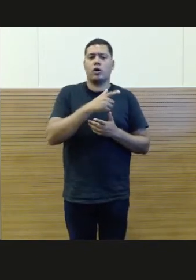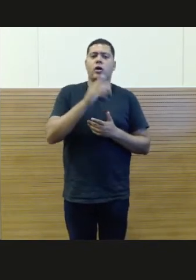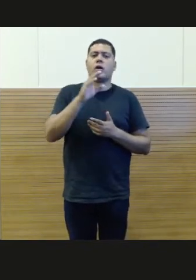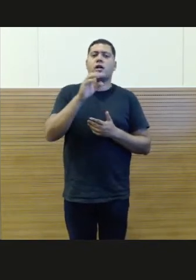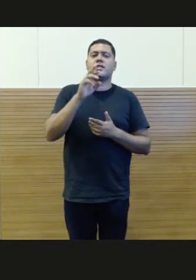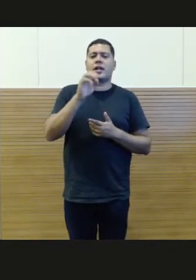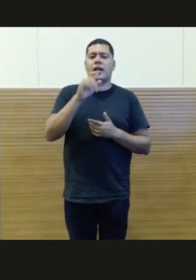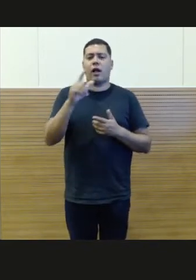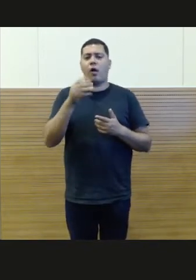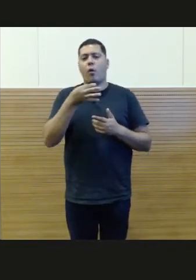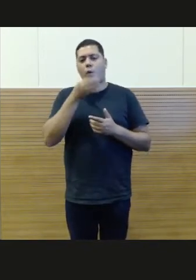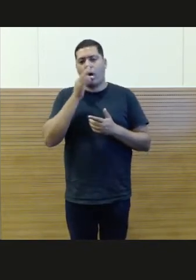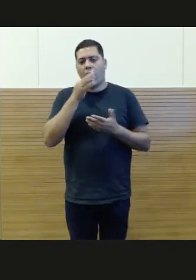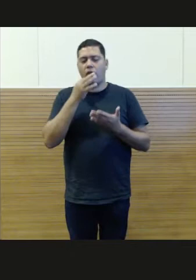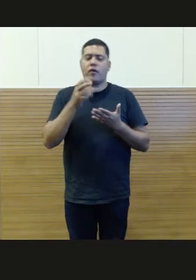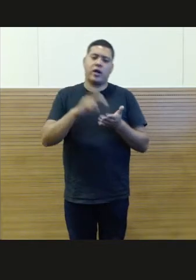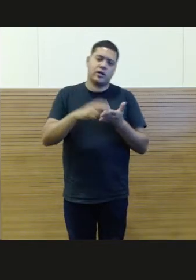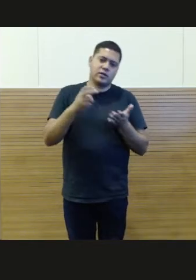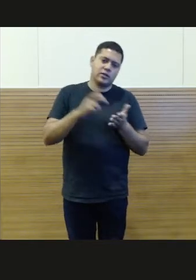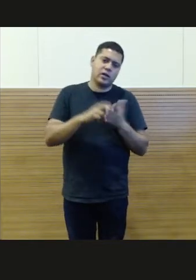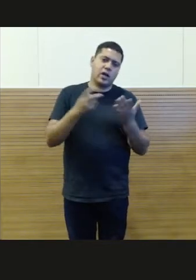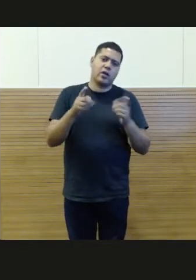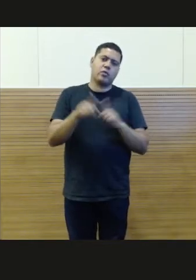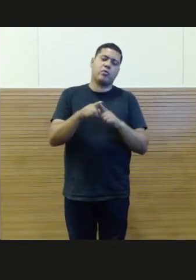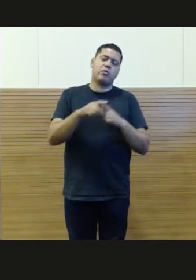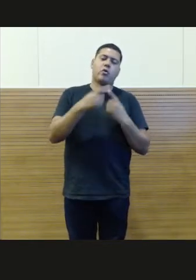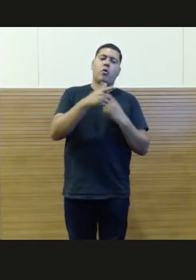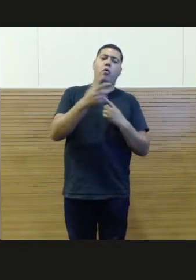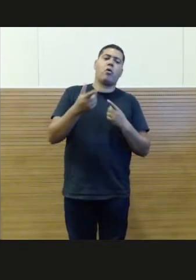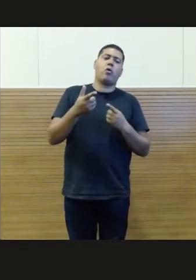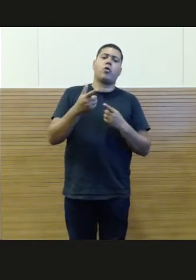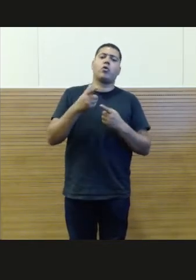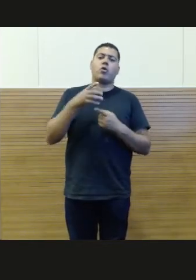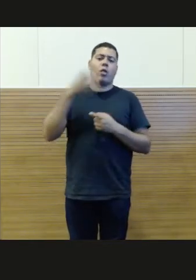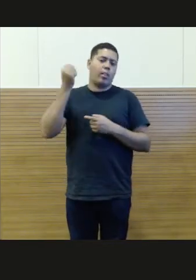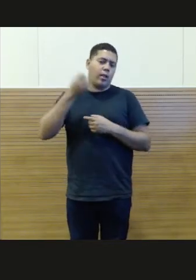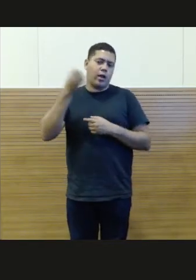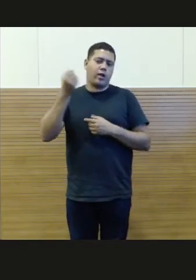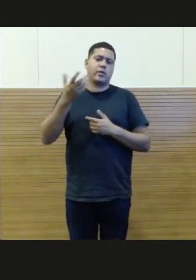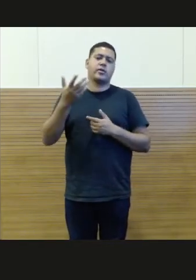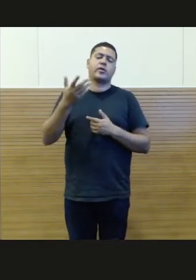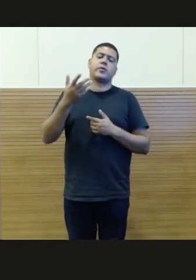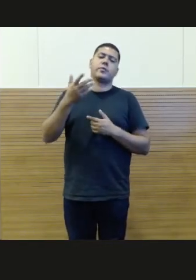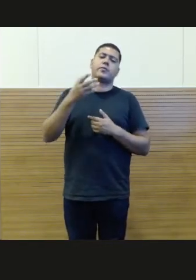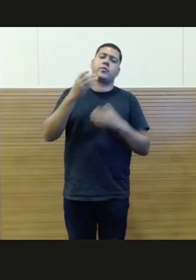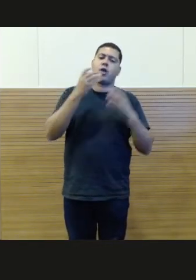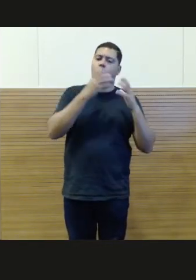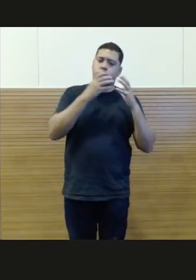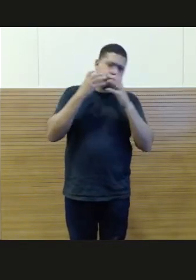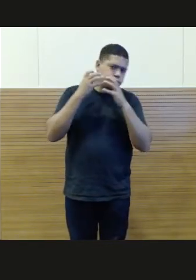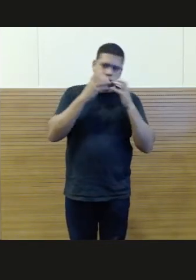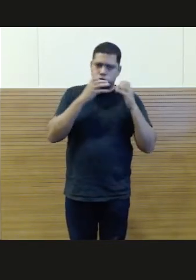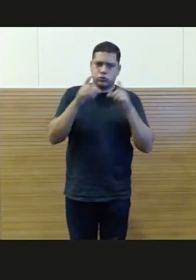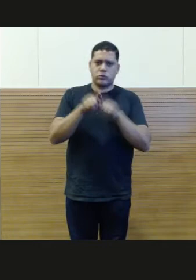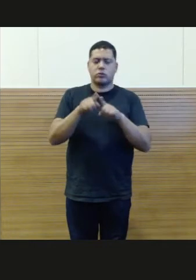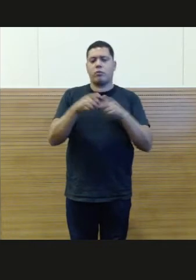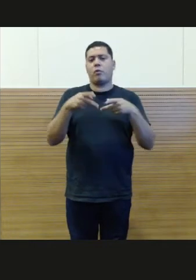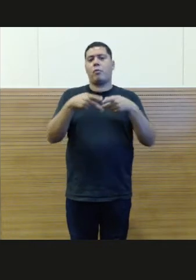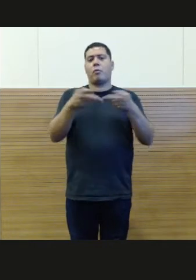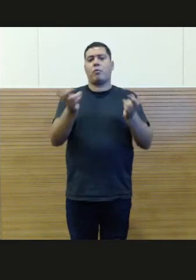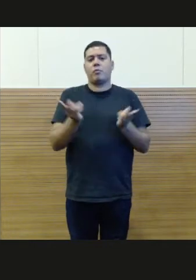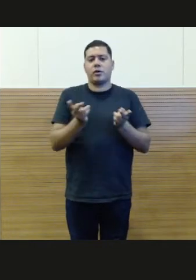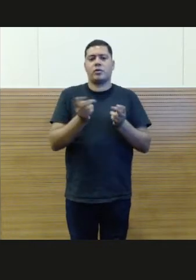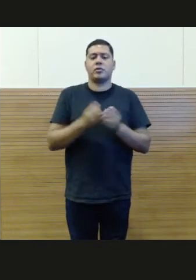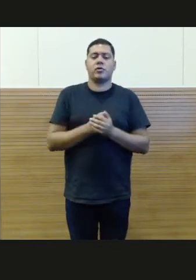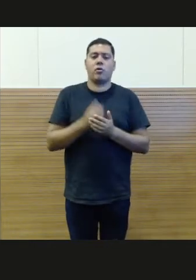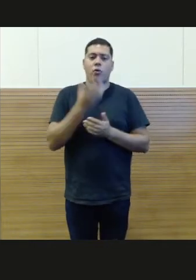manhã, produtos com alto nível de lácteos, sanduíches e outros como pizza.